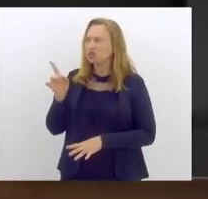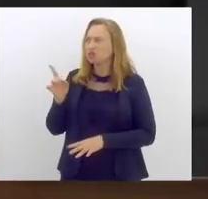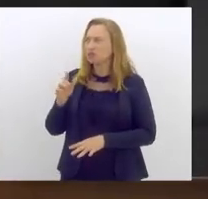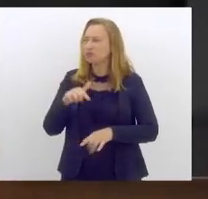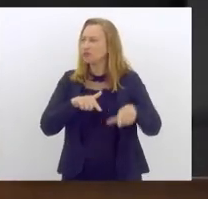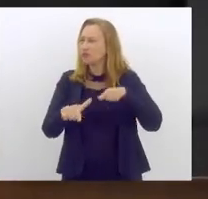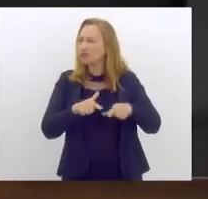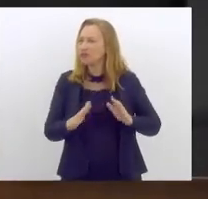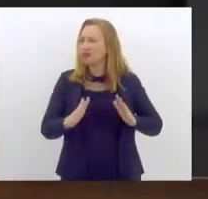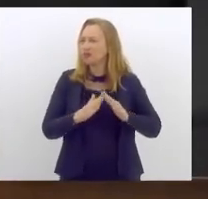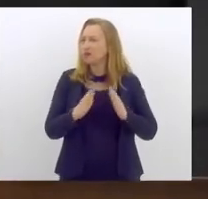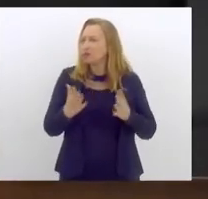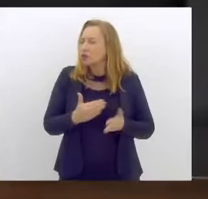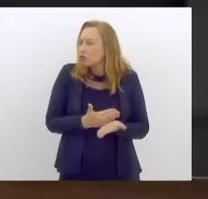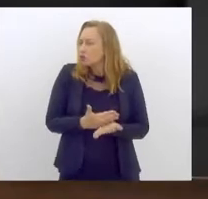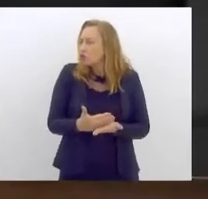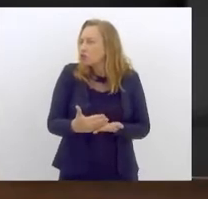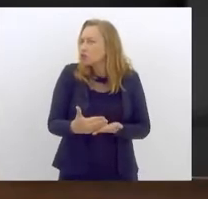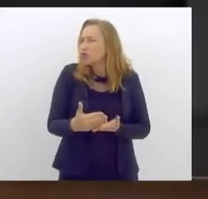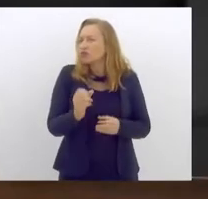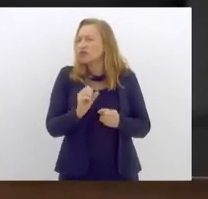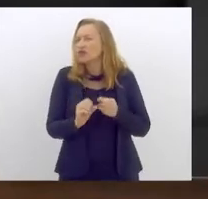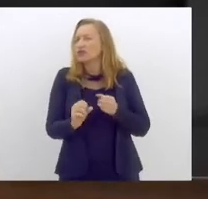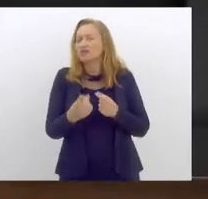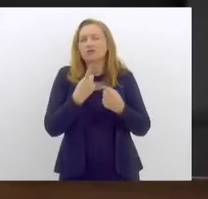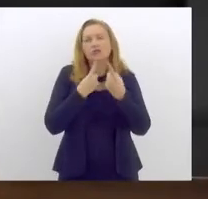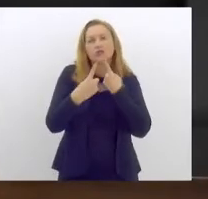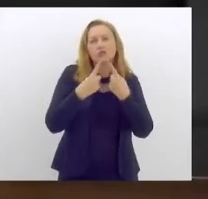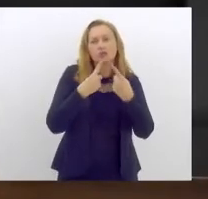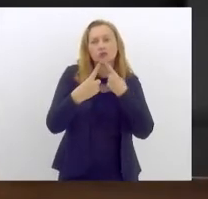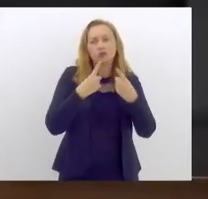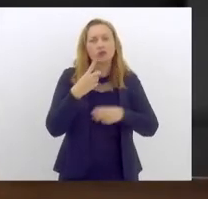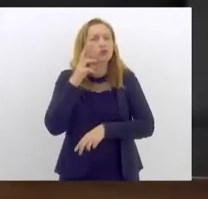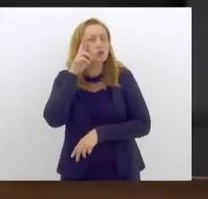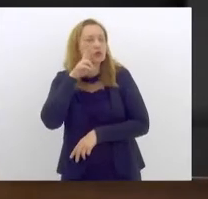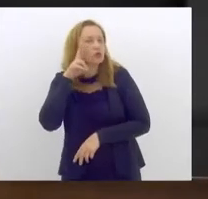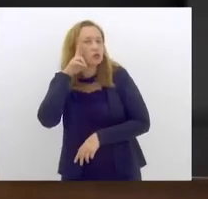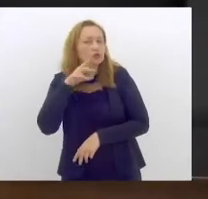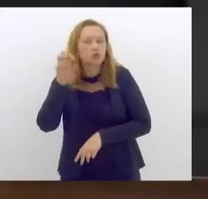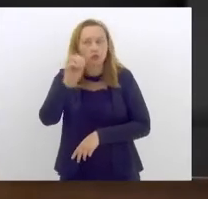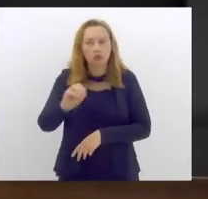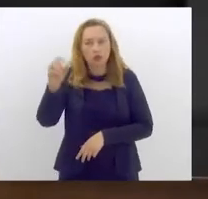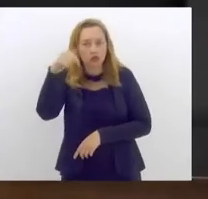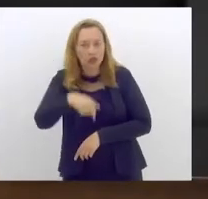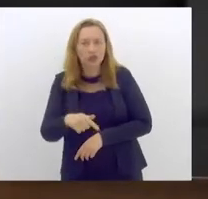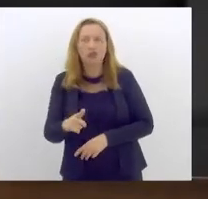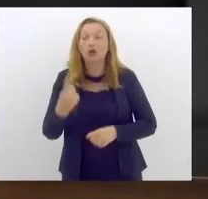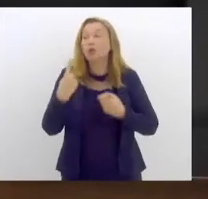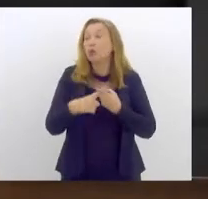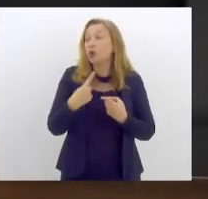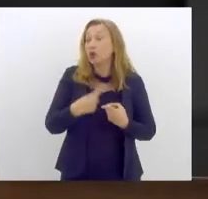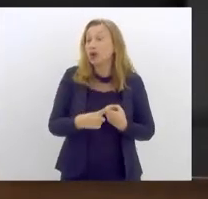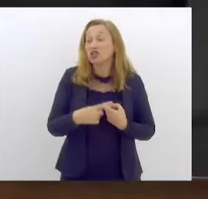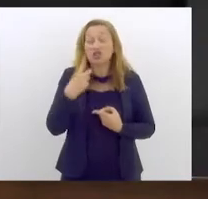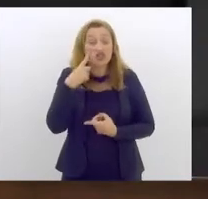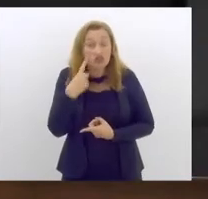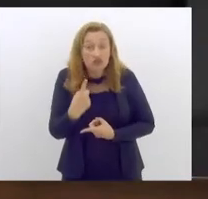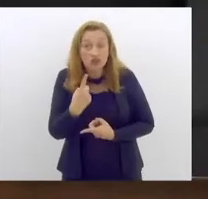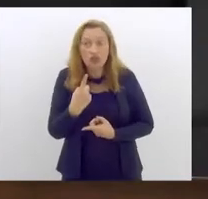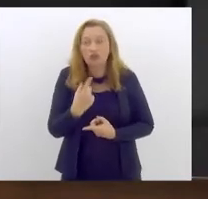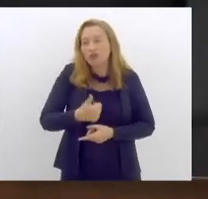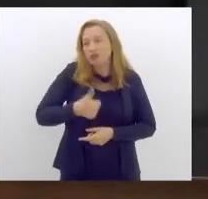a instituir Renata esse debate sobre Outubro Rosa aqui dentro porque a gente via que